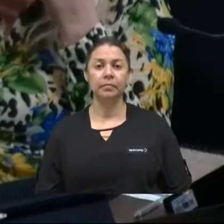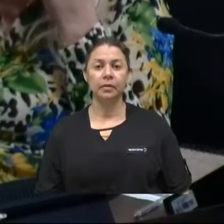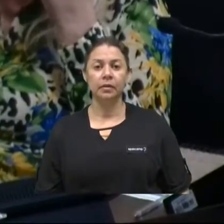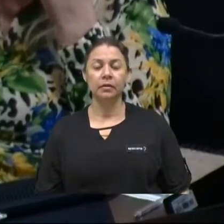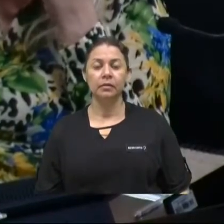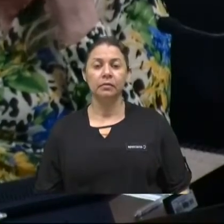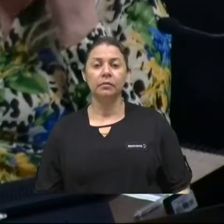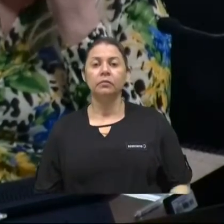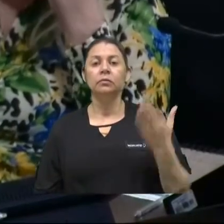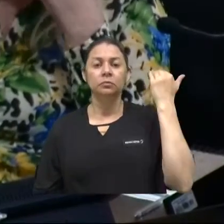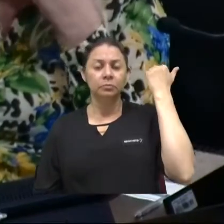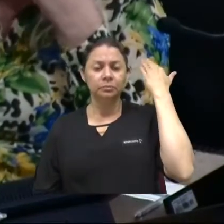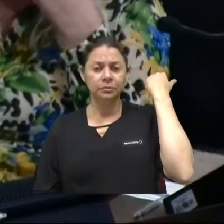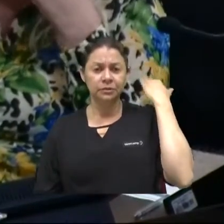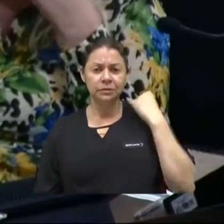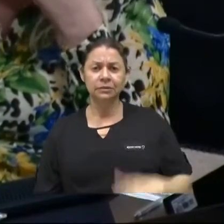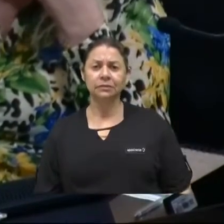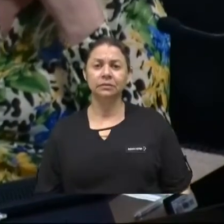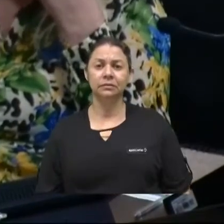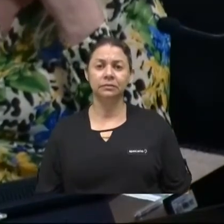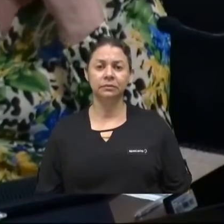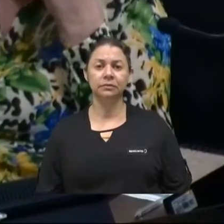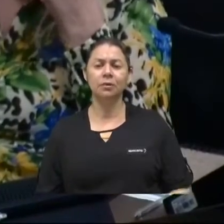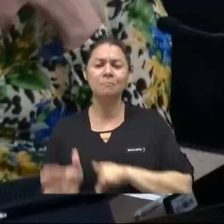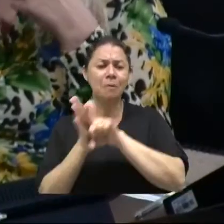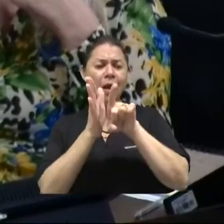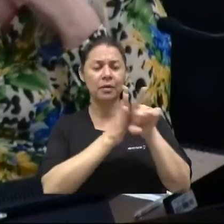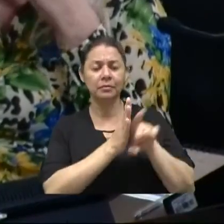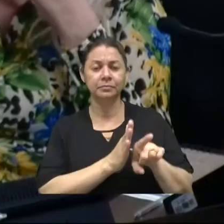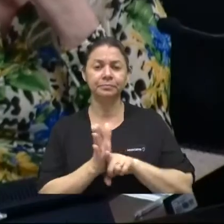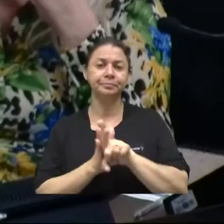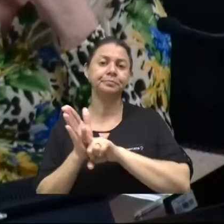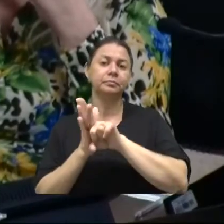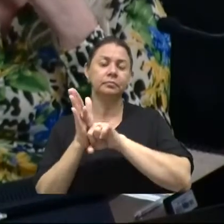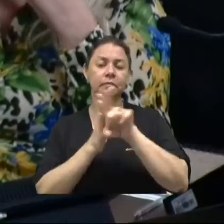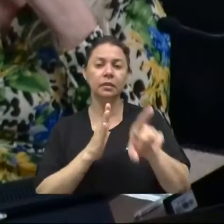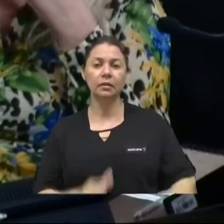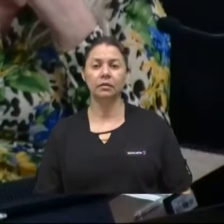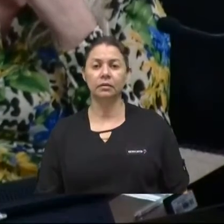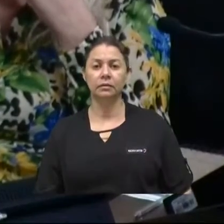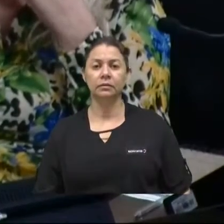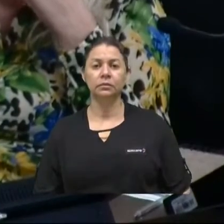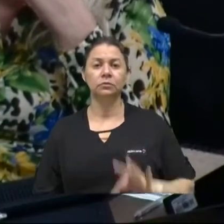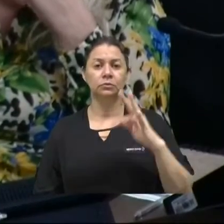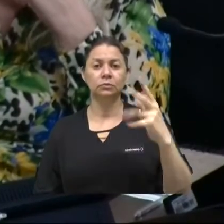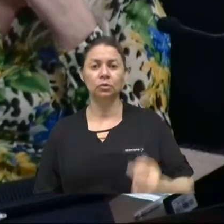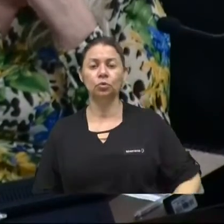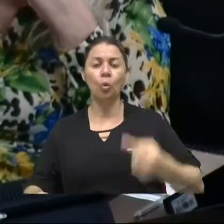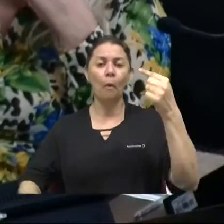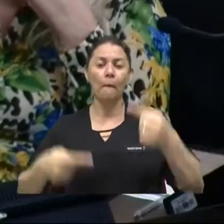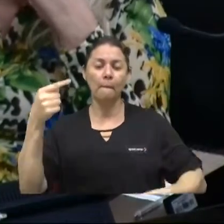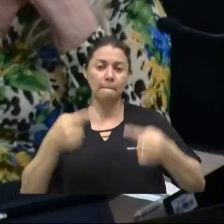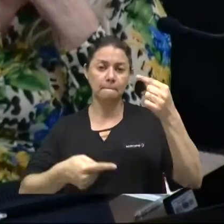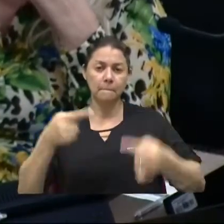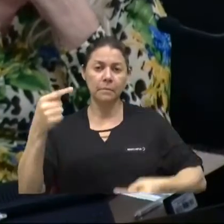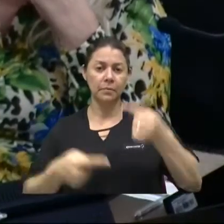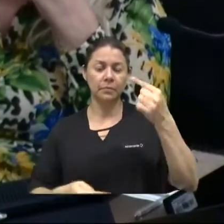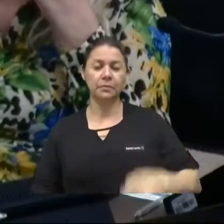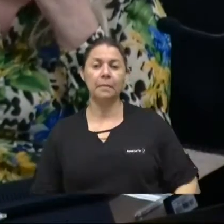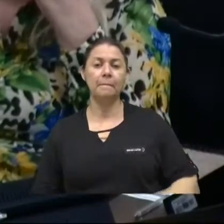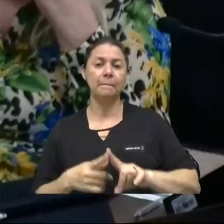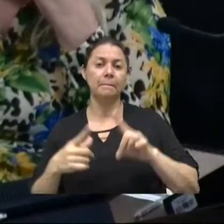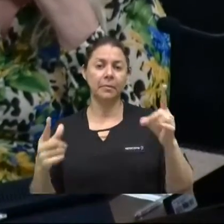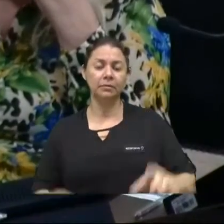mas achamos por bem deixar para este ano, tendo em vista ser um ano eleitoral. Então estaremos